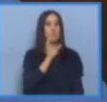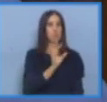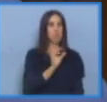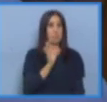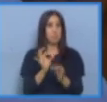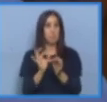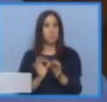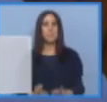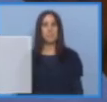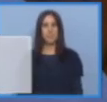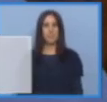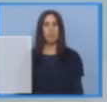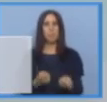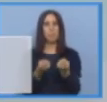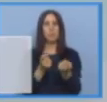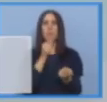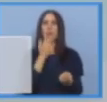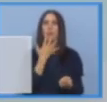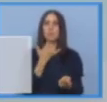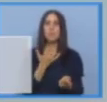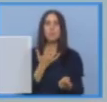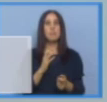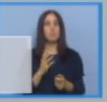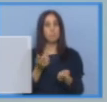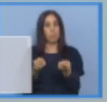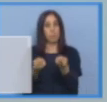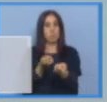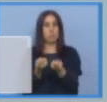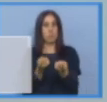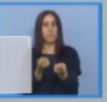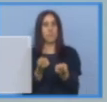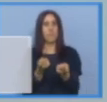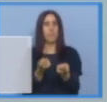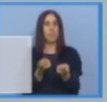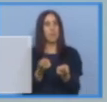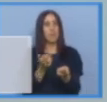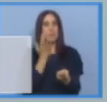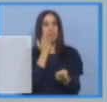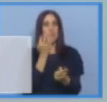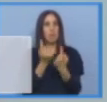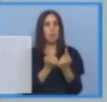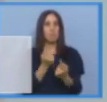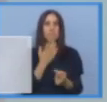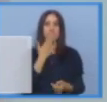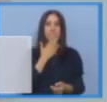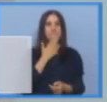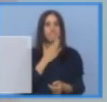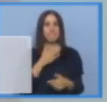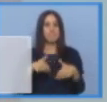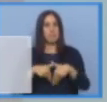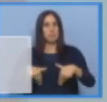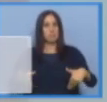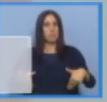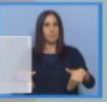setembro. Com a moderação. Depois houve sempre o cuidado de, na moderação, procurarmos alguém relativamente